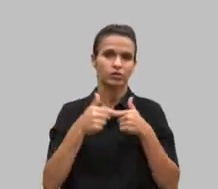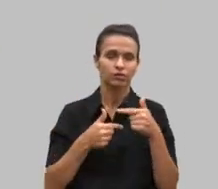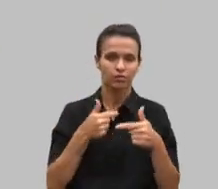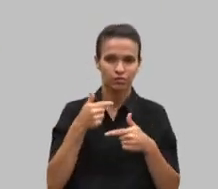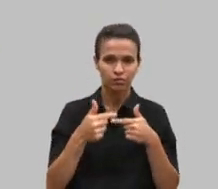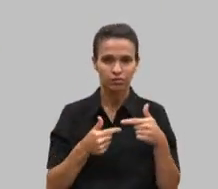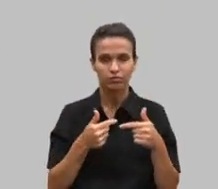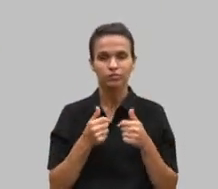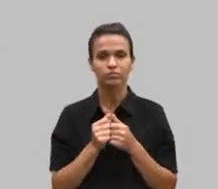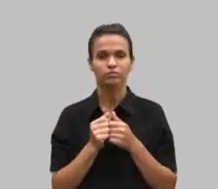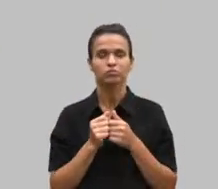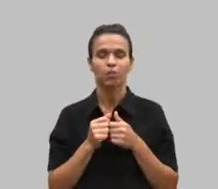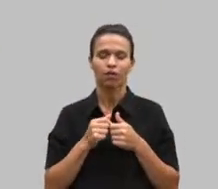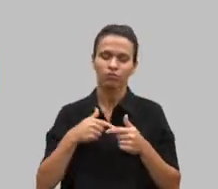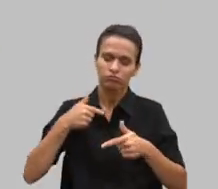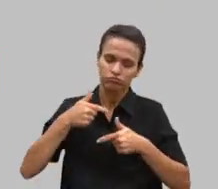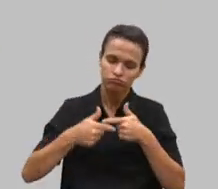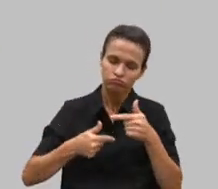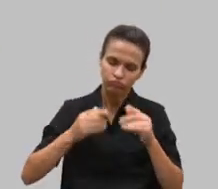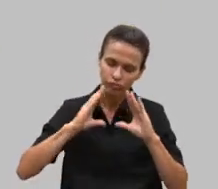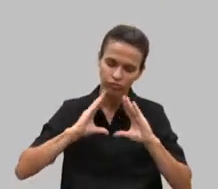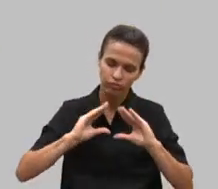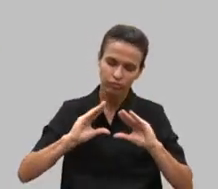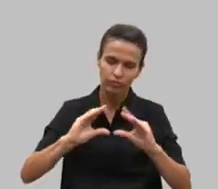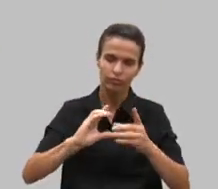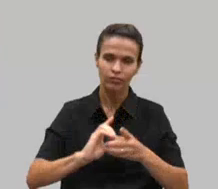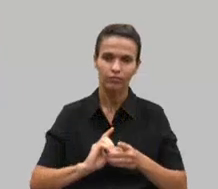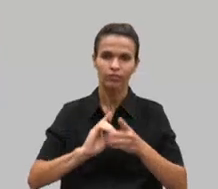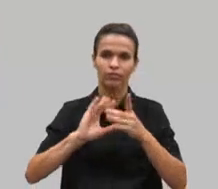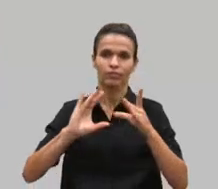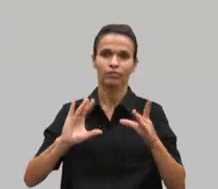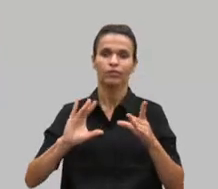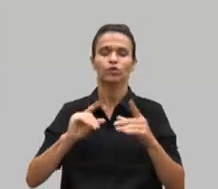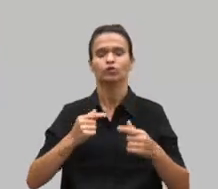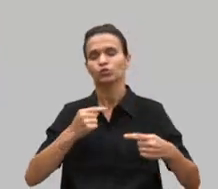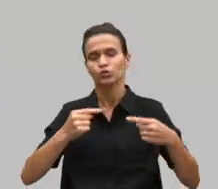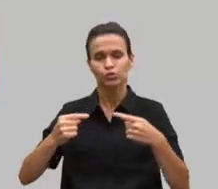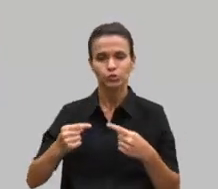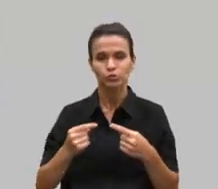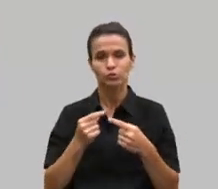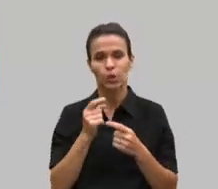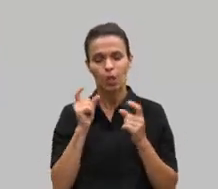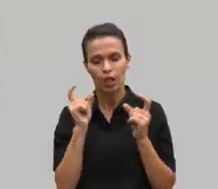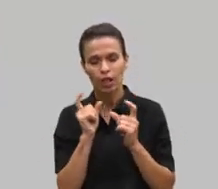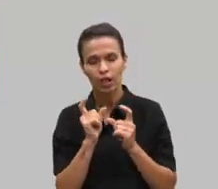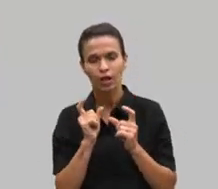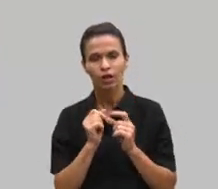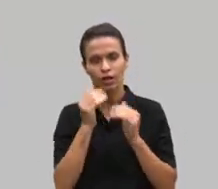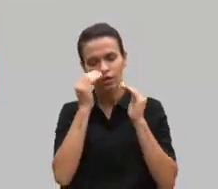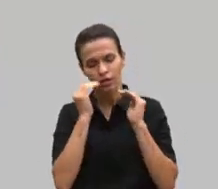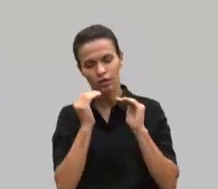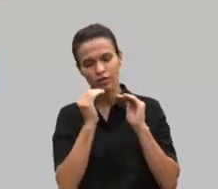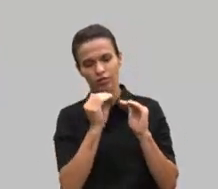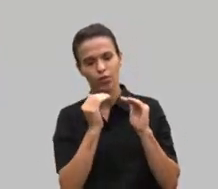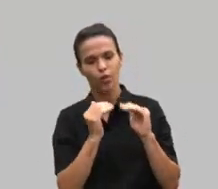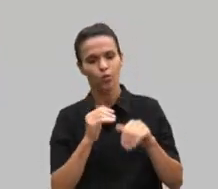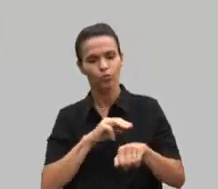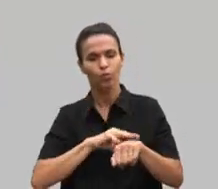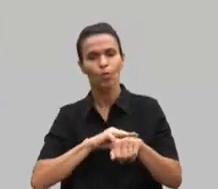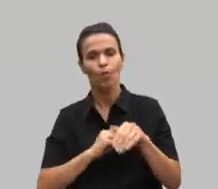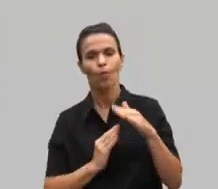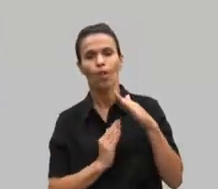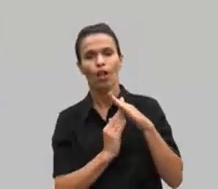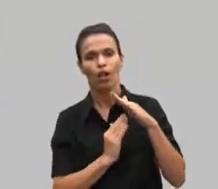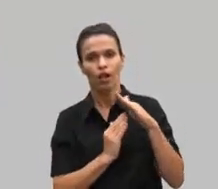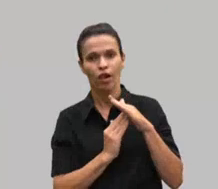transcorreram de forma tranquila e democrática com discussões interessantes respeitando o limite de tempo e com respeito